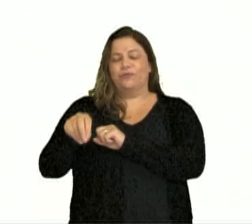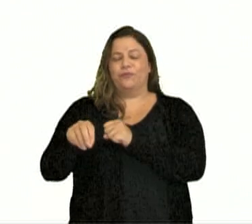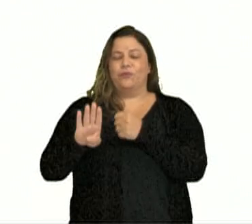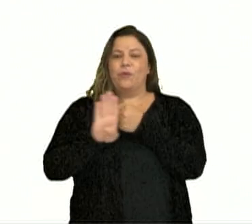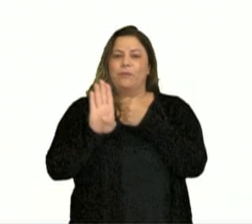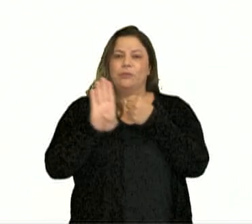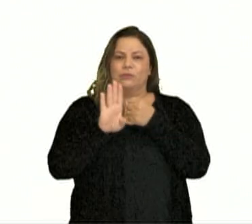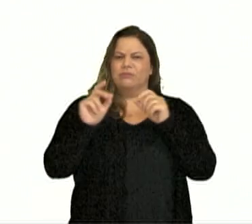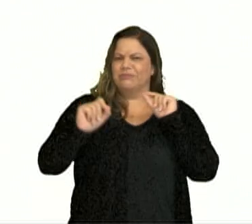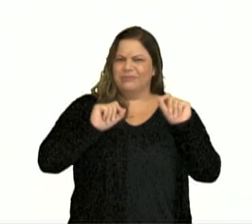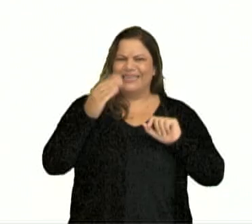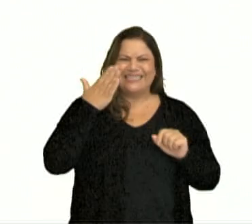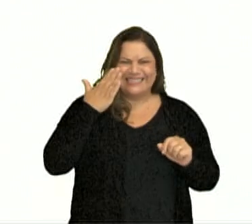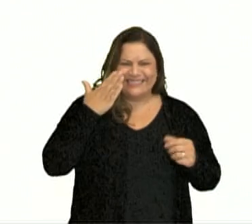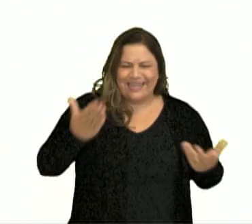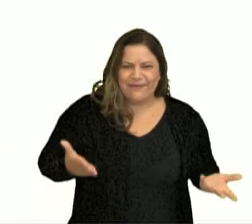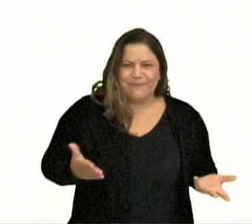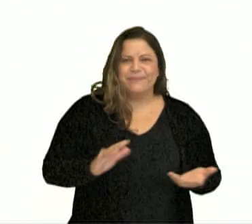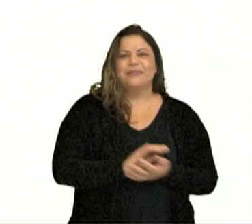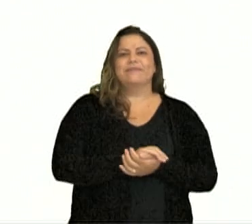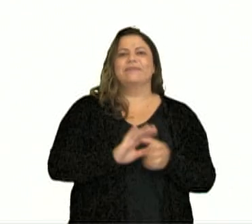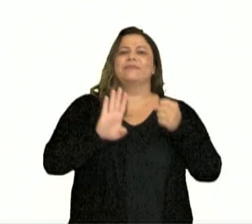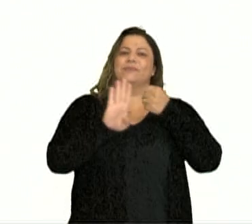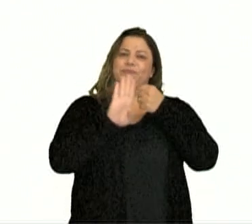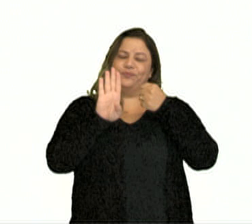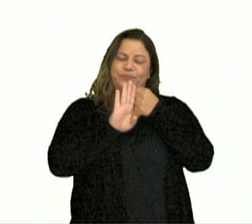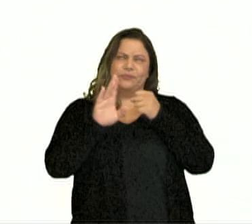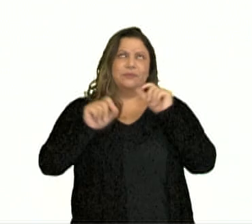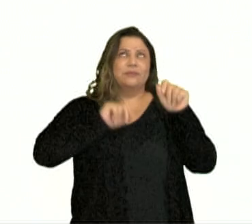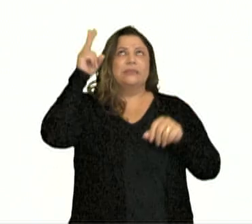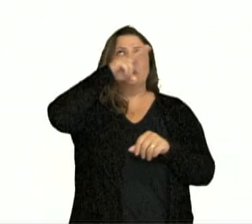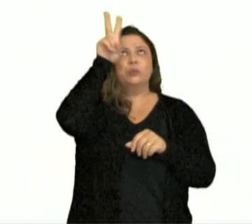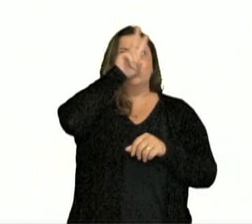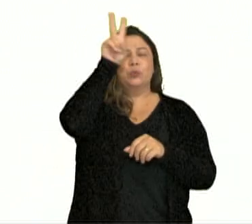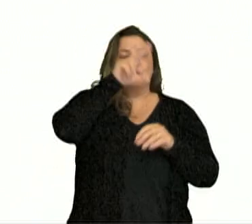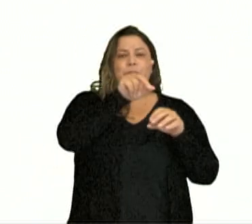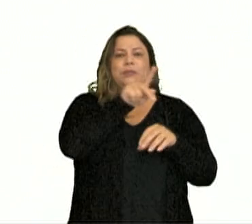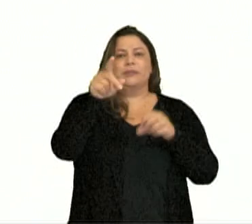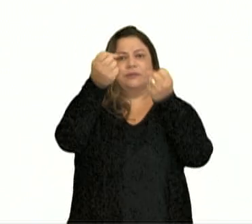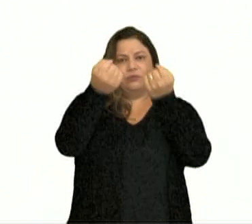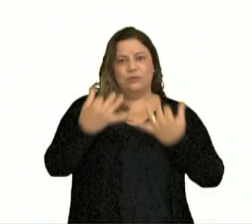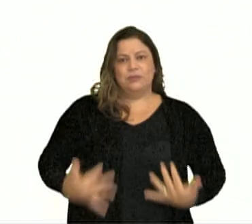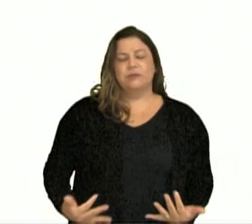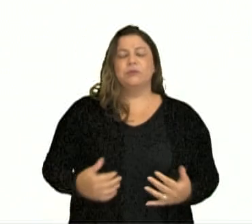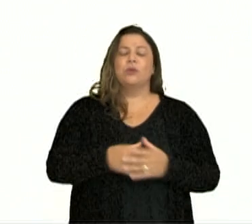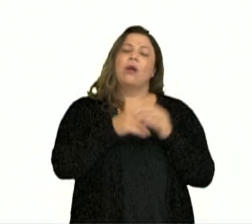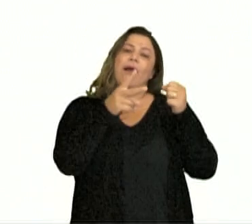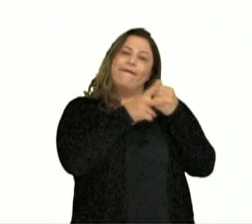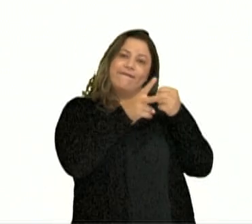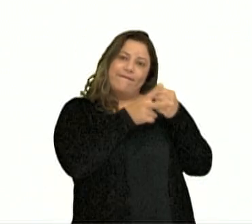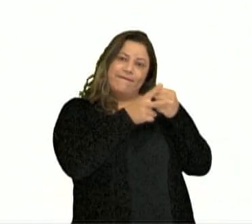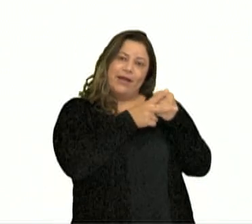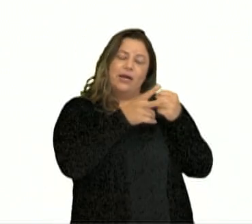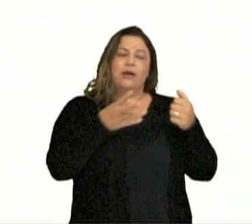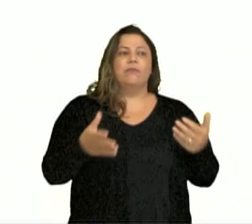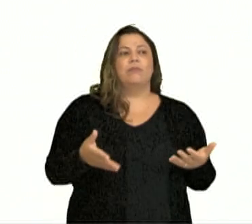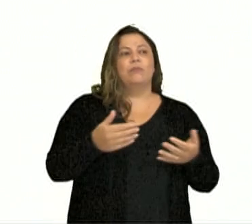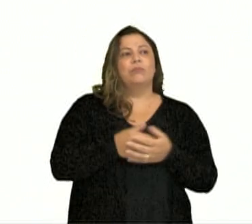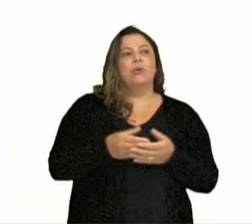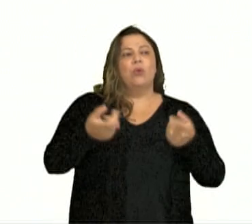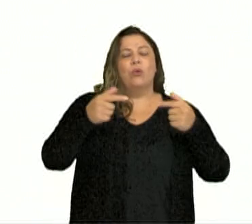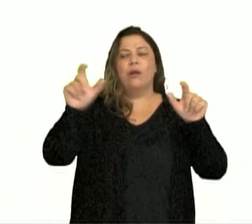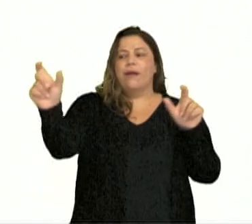que é verbo? O que é substantivo? Nossa, deixa eu lembrar o que a professora explicou. Verbo, ou em inglês, verbs,